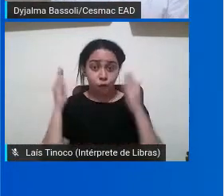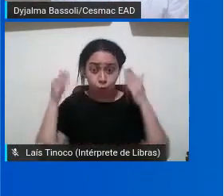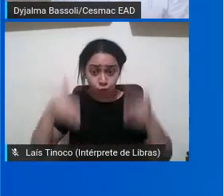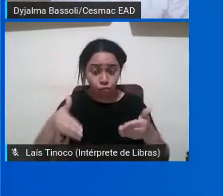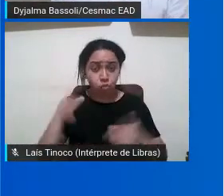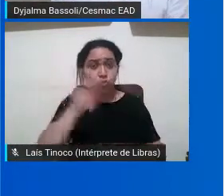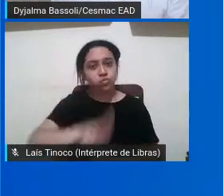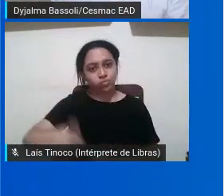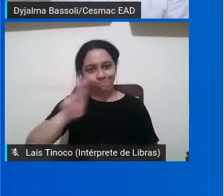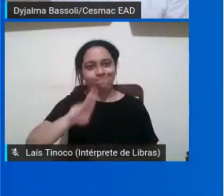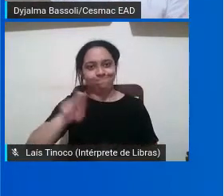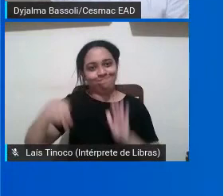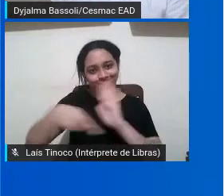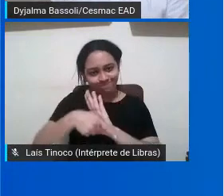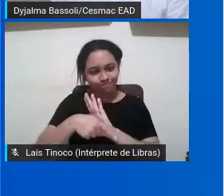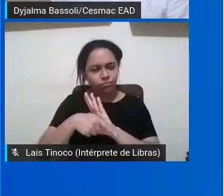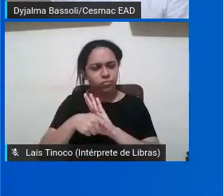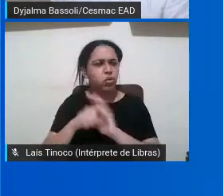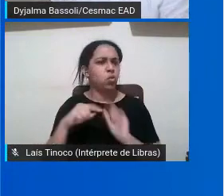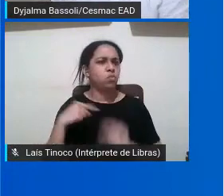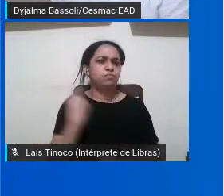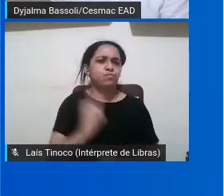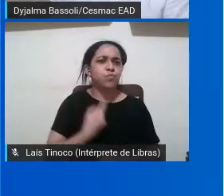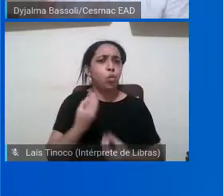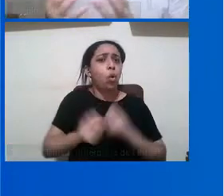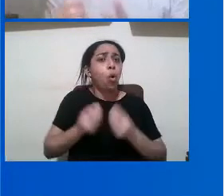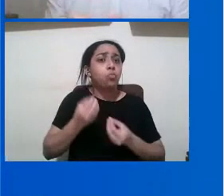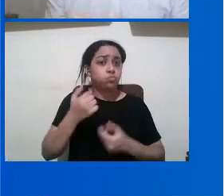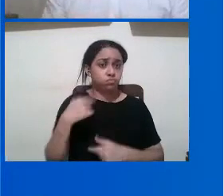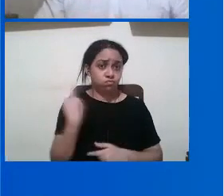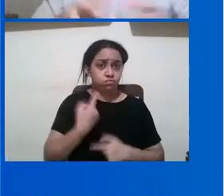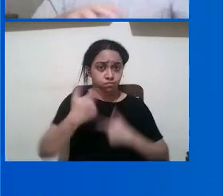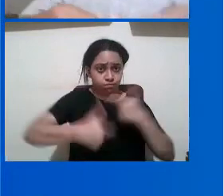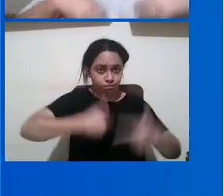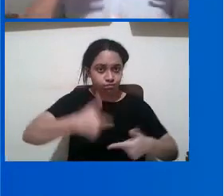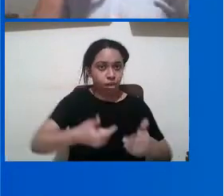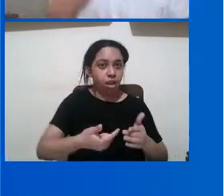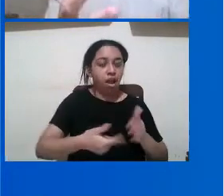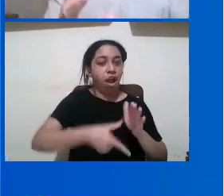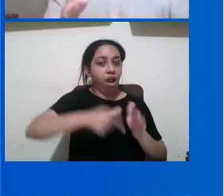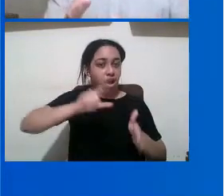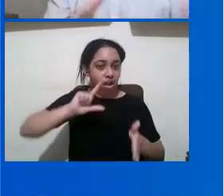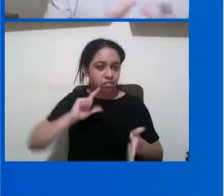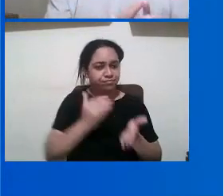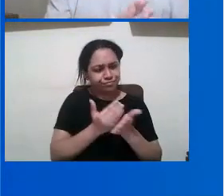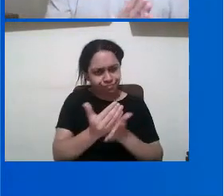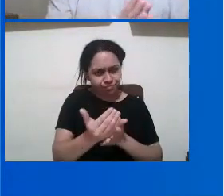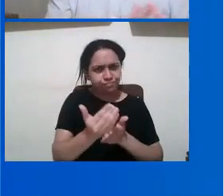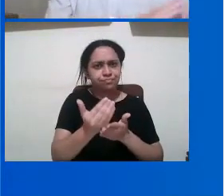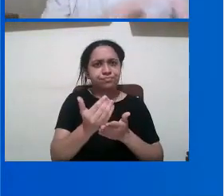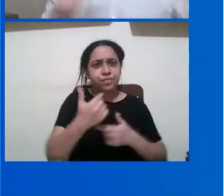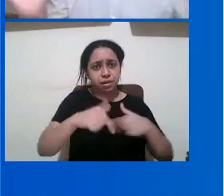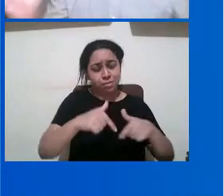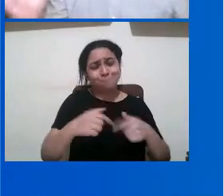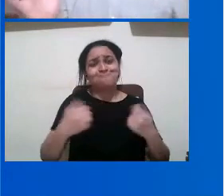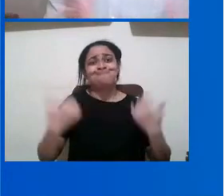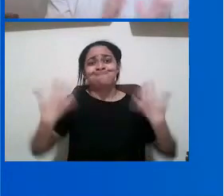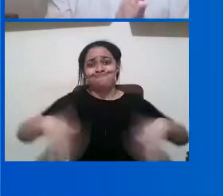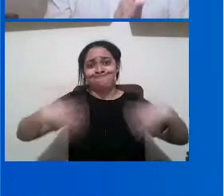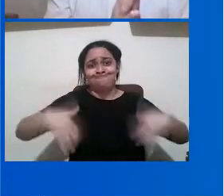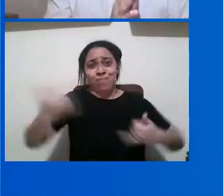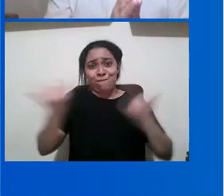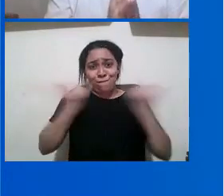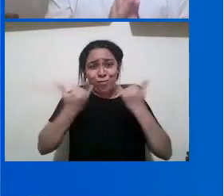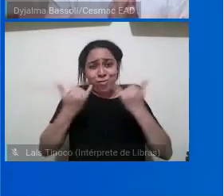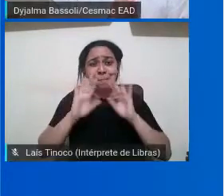que que nós fazemos para isso nós temos antes do início da aula na verdade eu teria muito mais informações para trazer aqui mas ia ficar muito